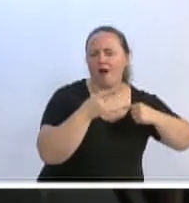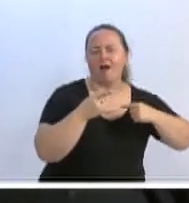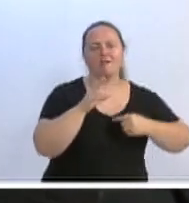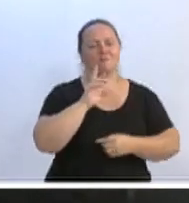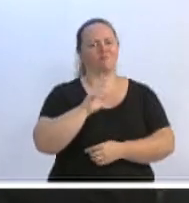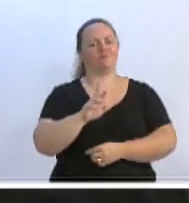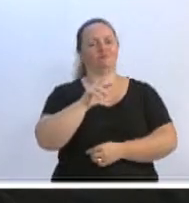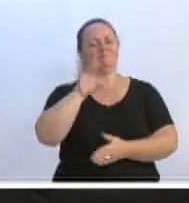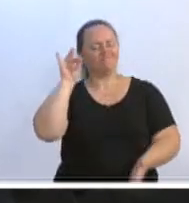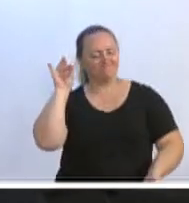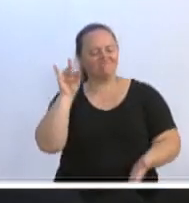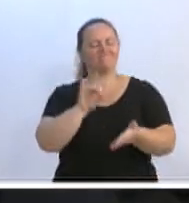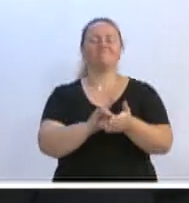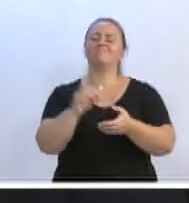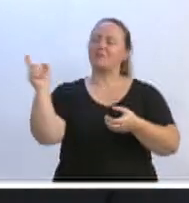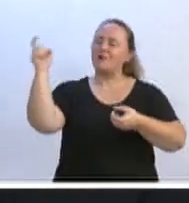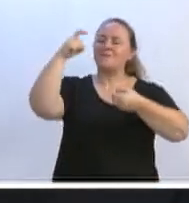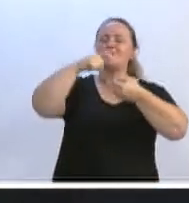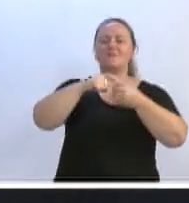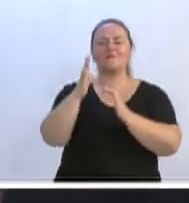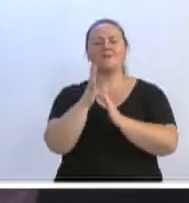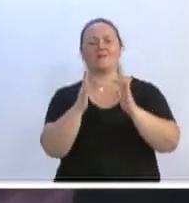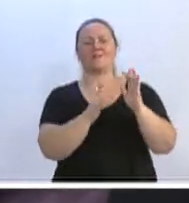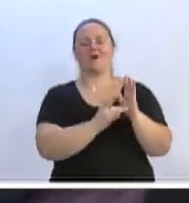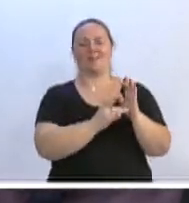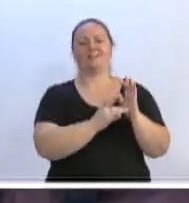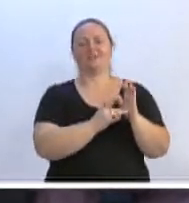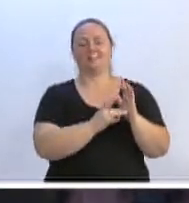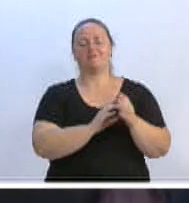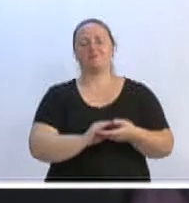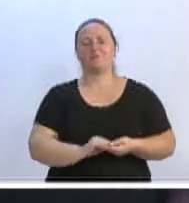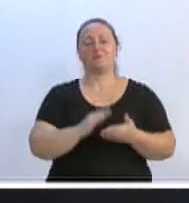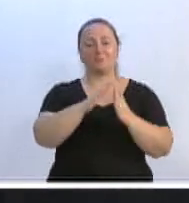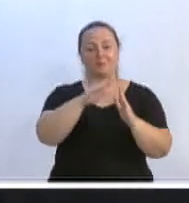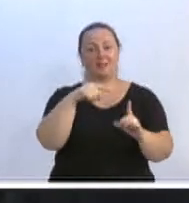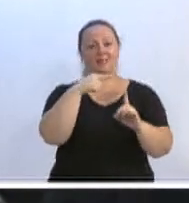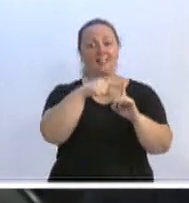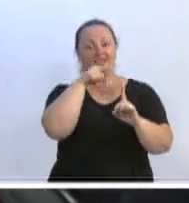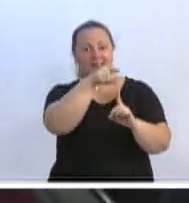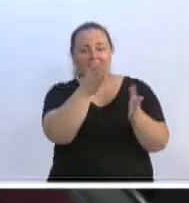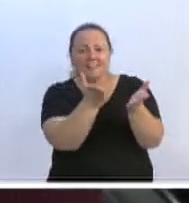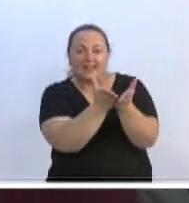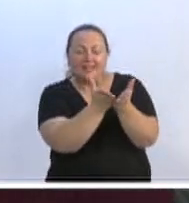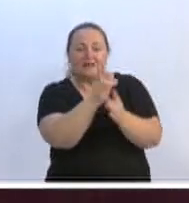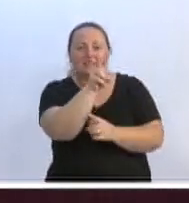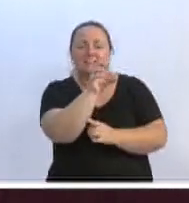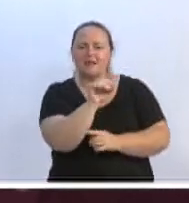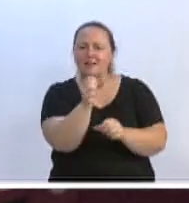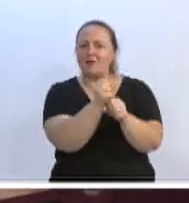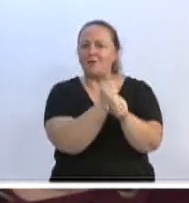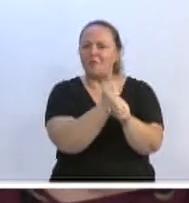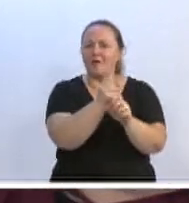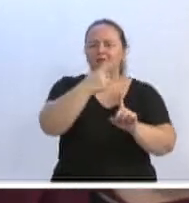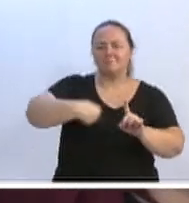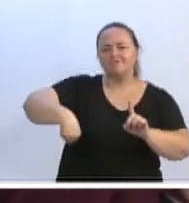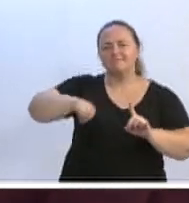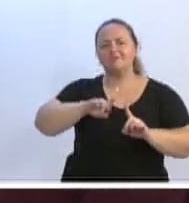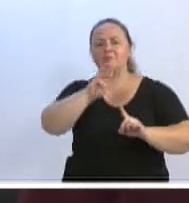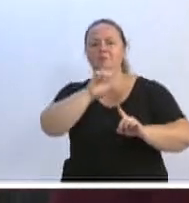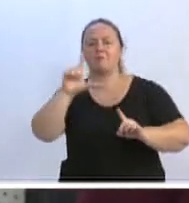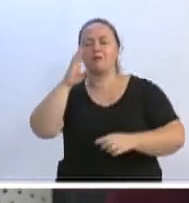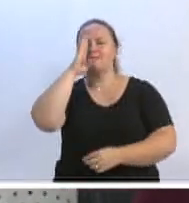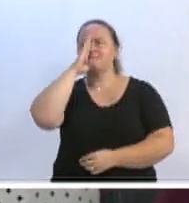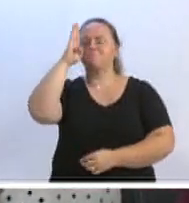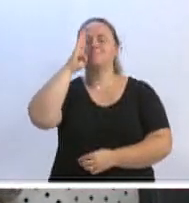vem realmente. E nos 50 anos da Igreja Cristã Maranata no Brasil, nós aqui de Blumenau, uma das